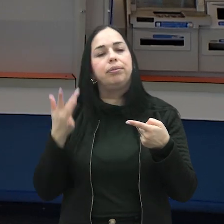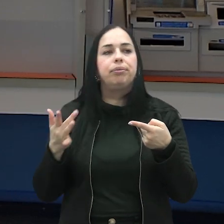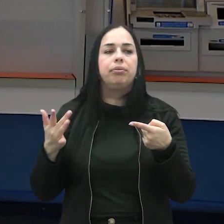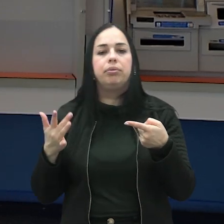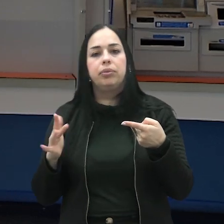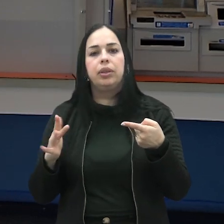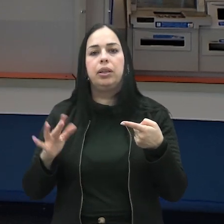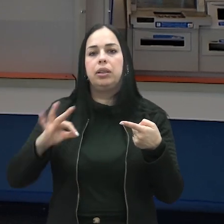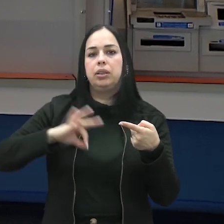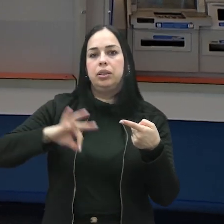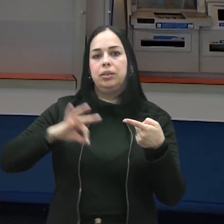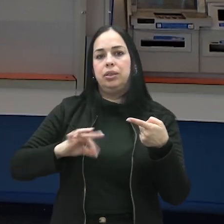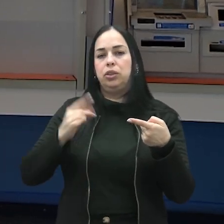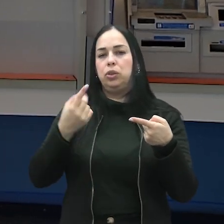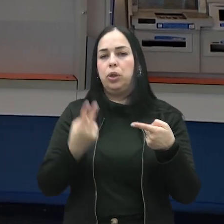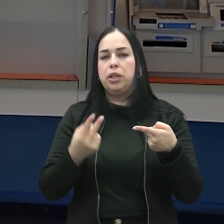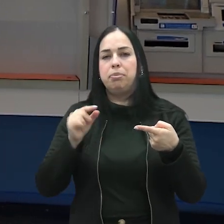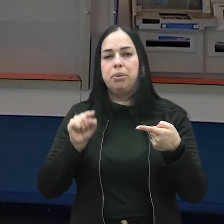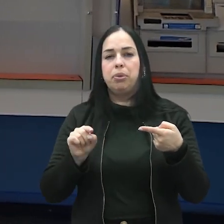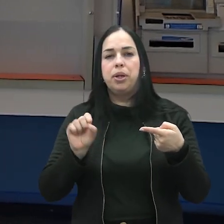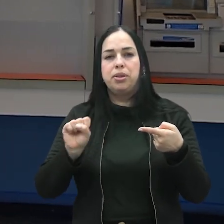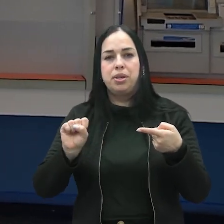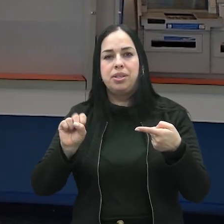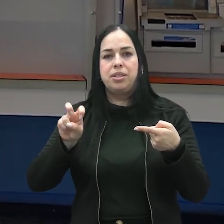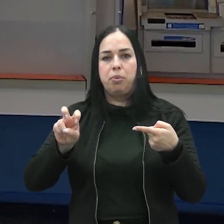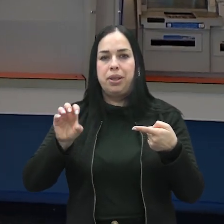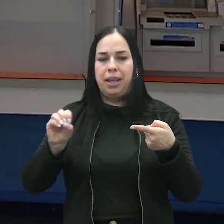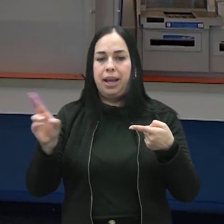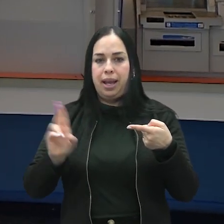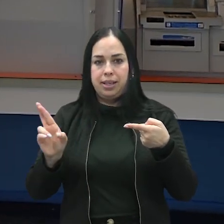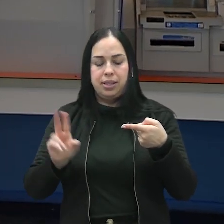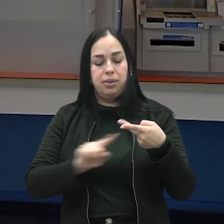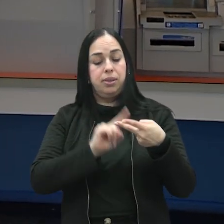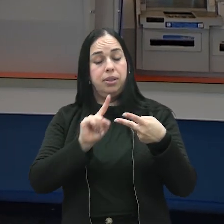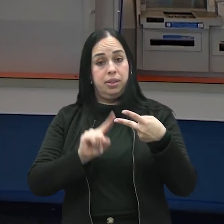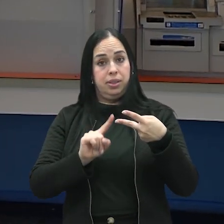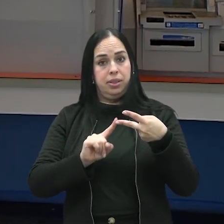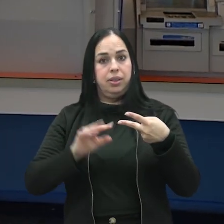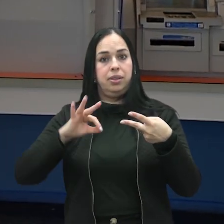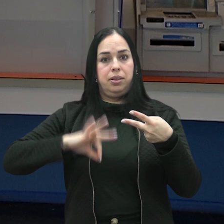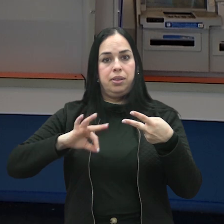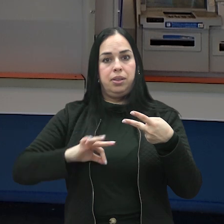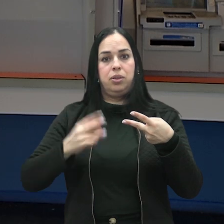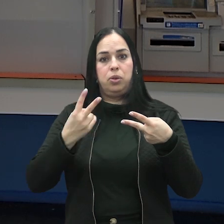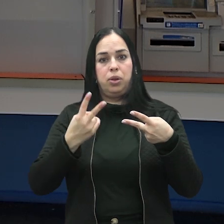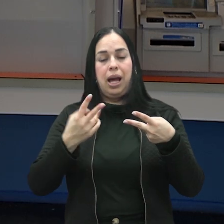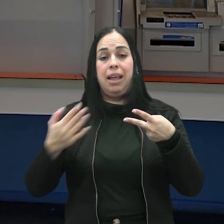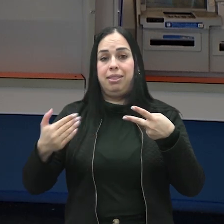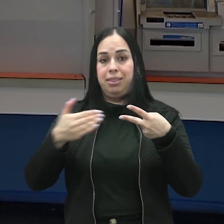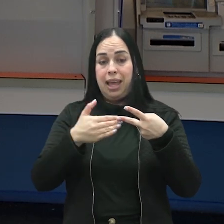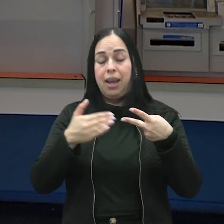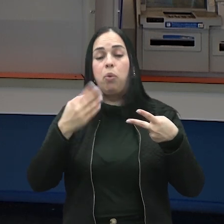tem que ter o rendimento até R$ 2.850,